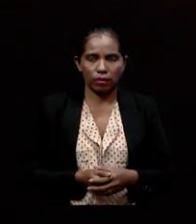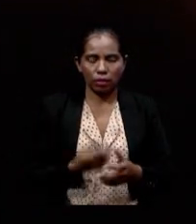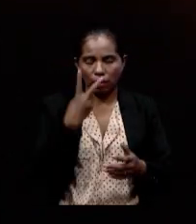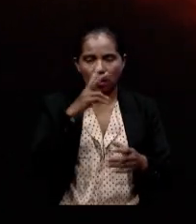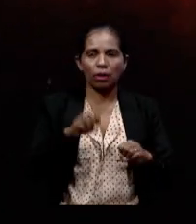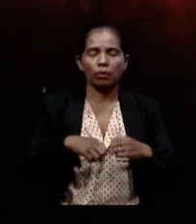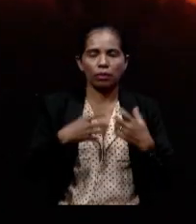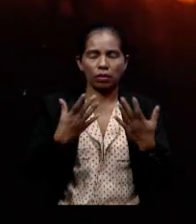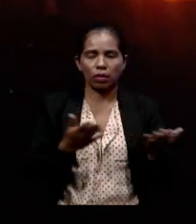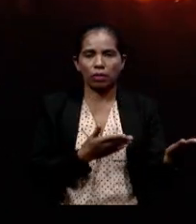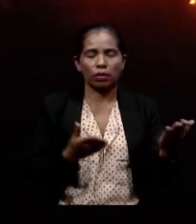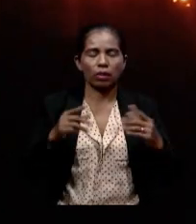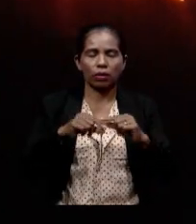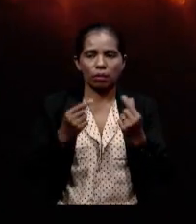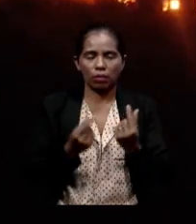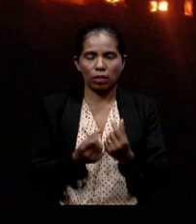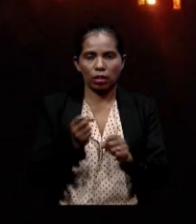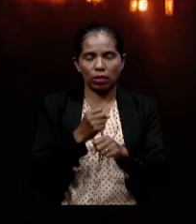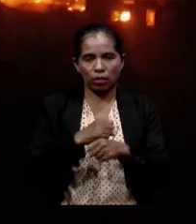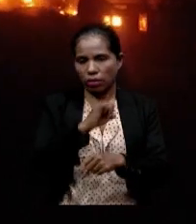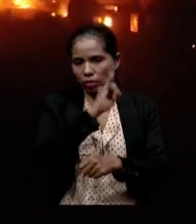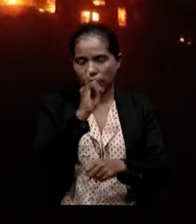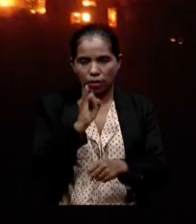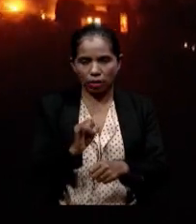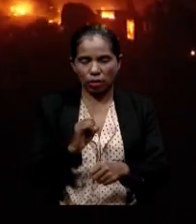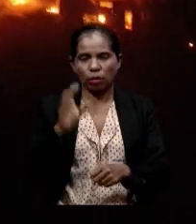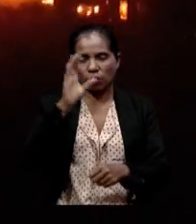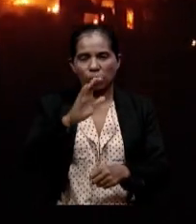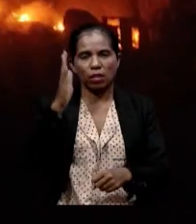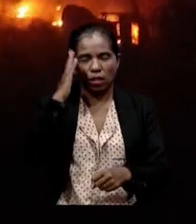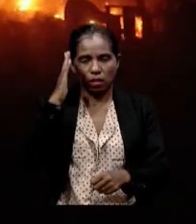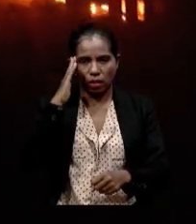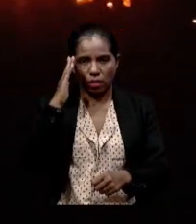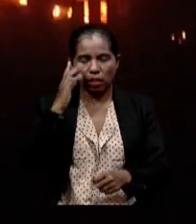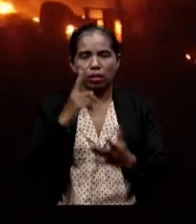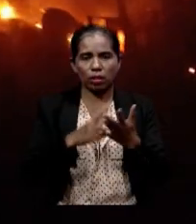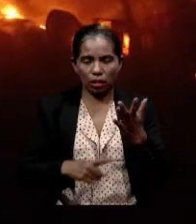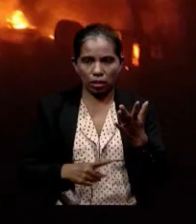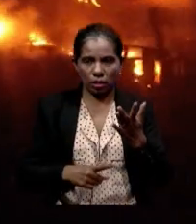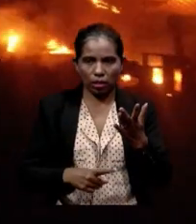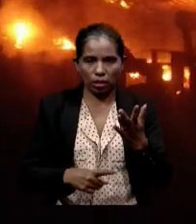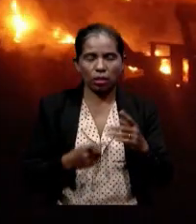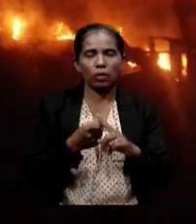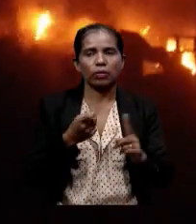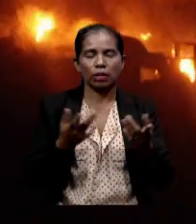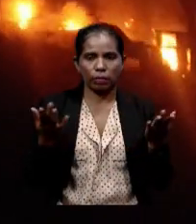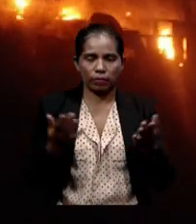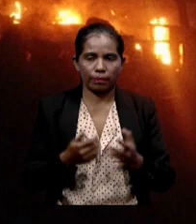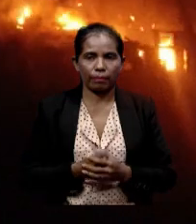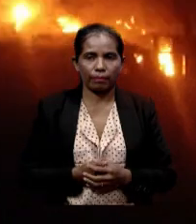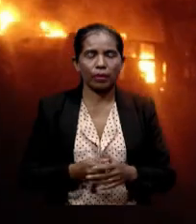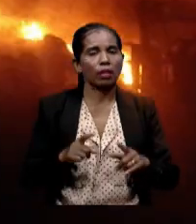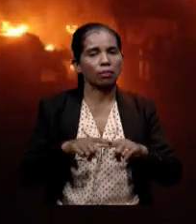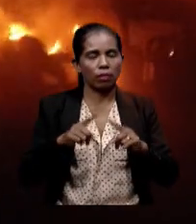insato na minha equipe, de halo toque investigação para identificar minha. Afeta a sua cinema que vai incêndio. Mas